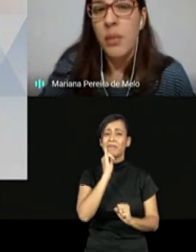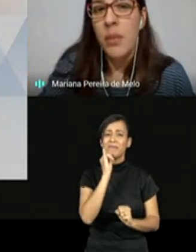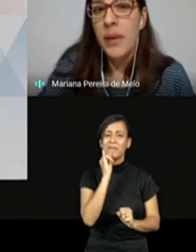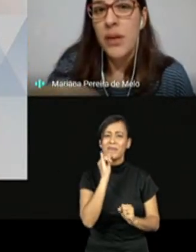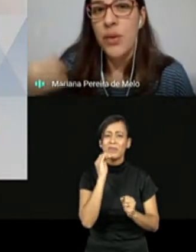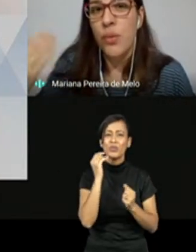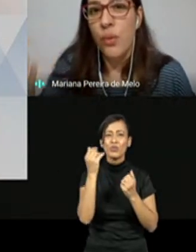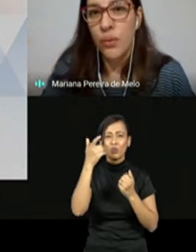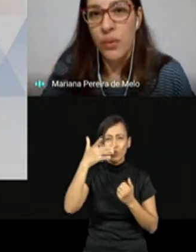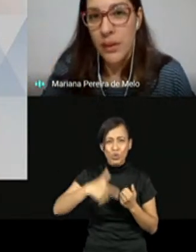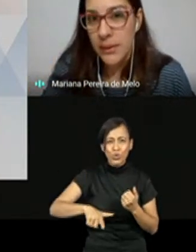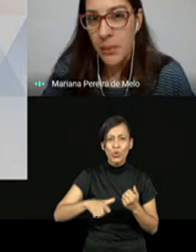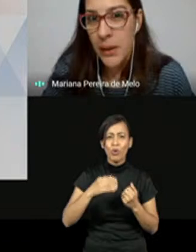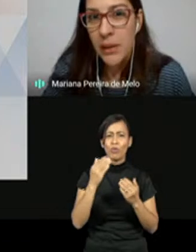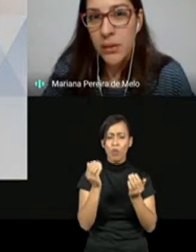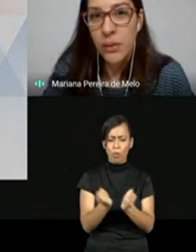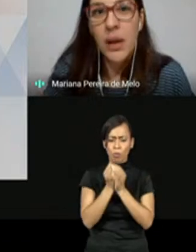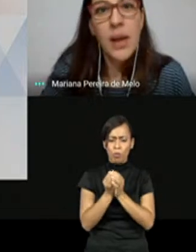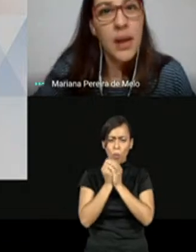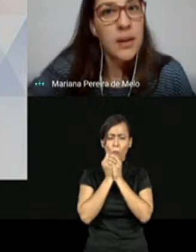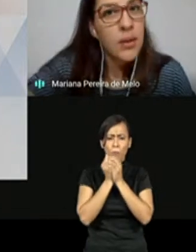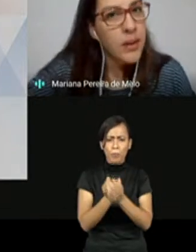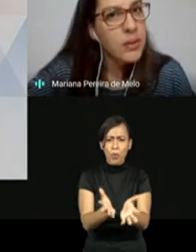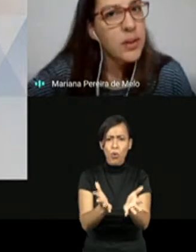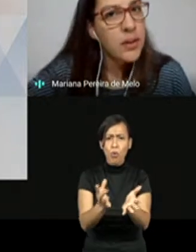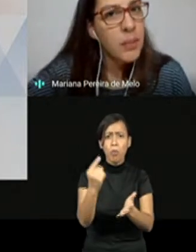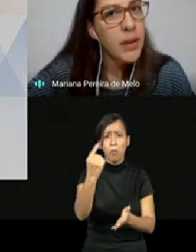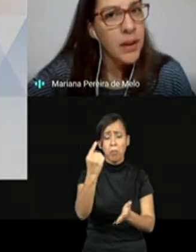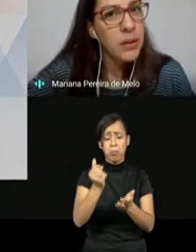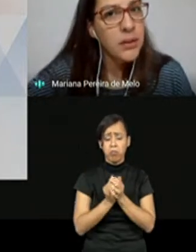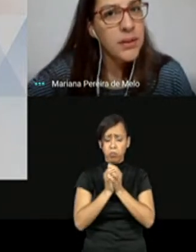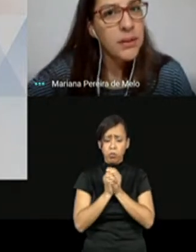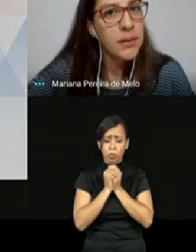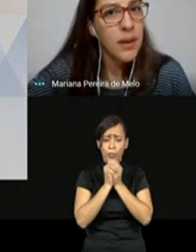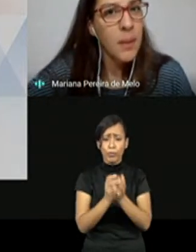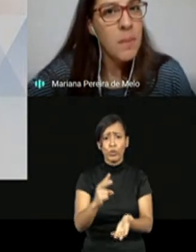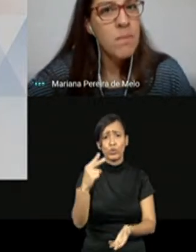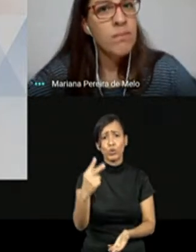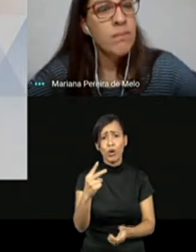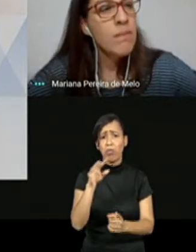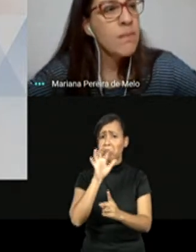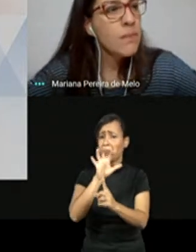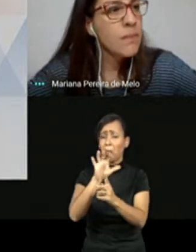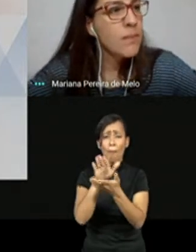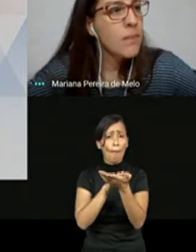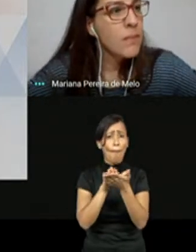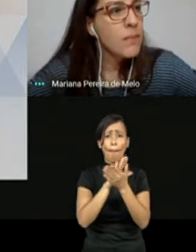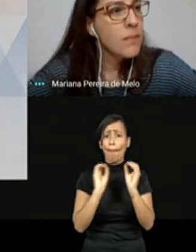a probabilidade de um outro lançamento, eles são eventos independentes, tá?